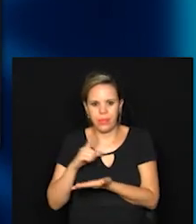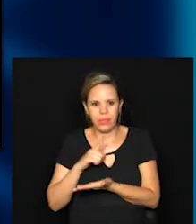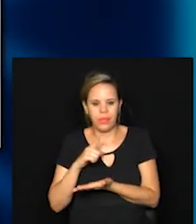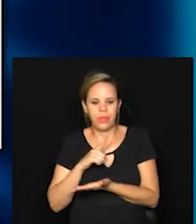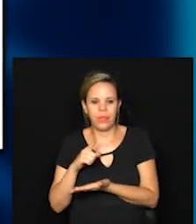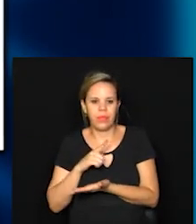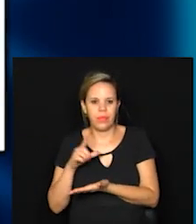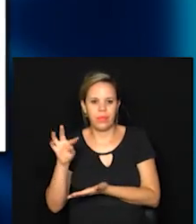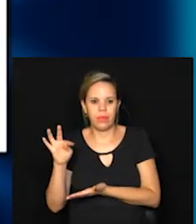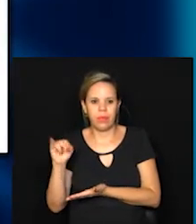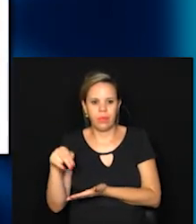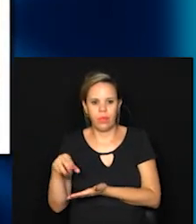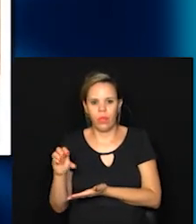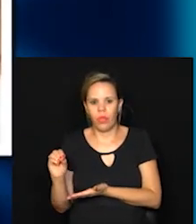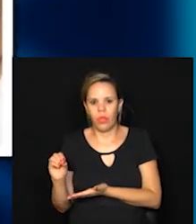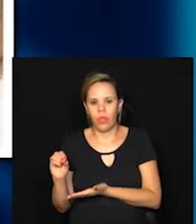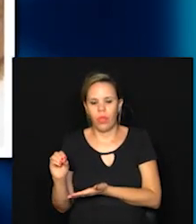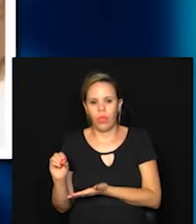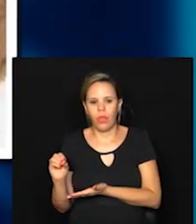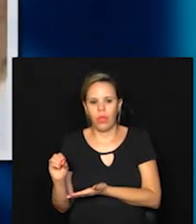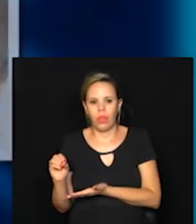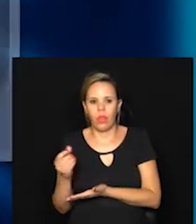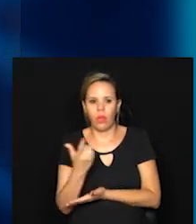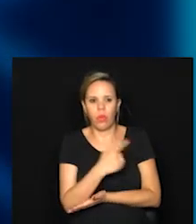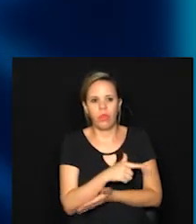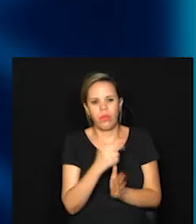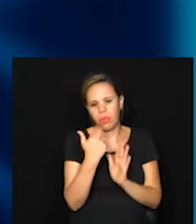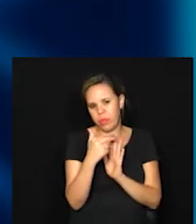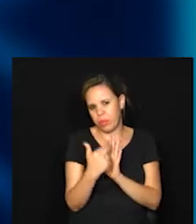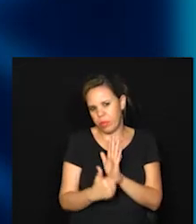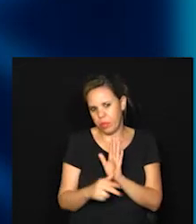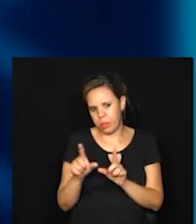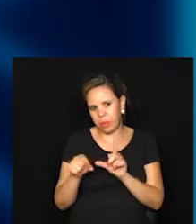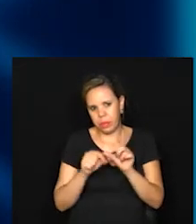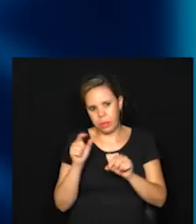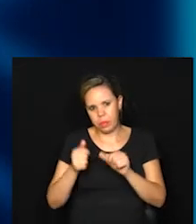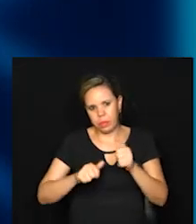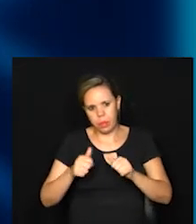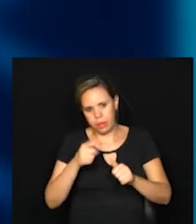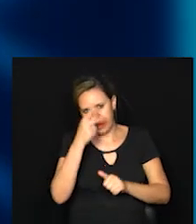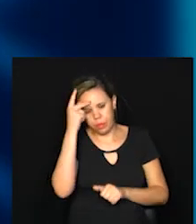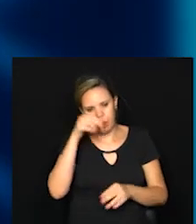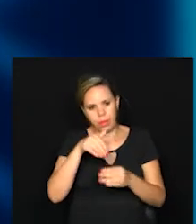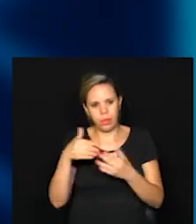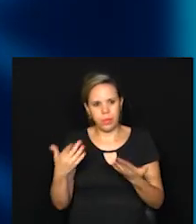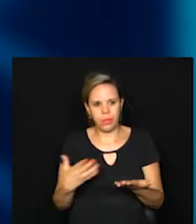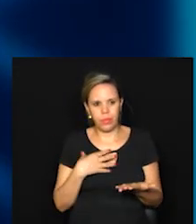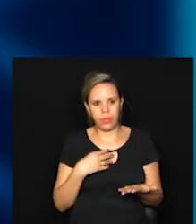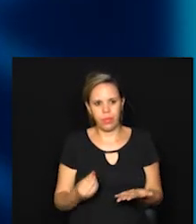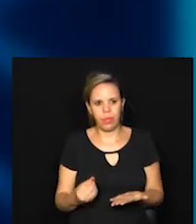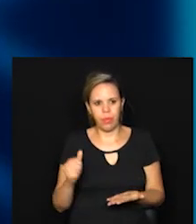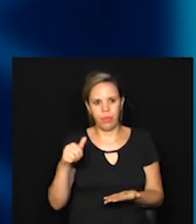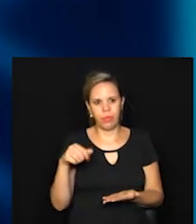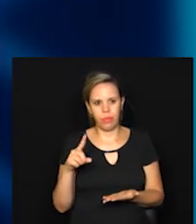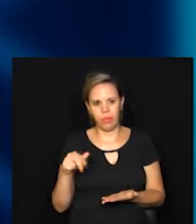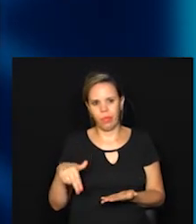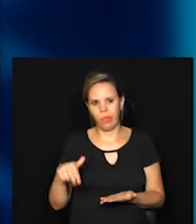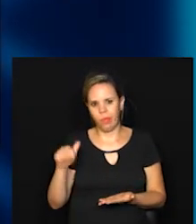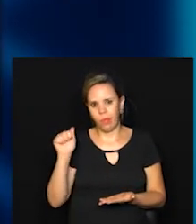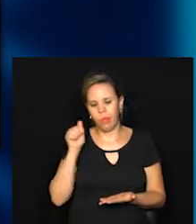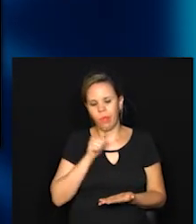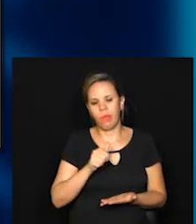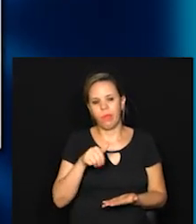de Tinoco, que estavam entre Moa, Tupã, Max, Aramis Júnior. Ele é filho da Madalena e do Antônio,